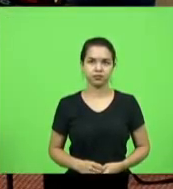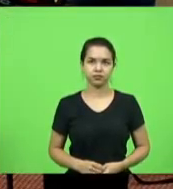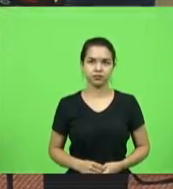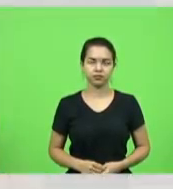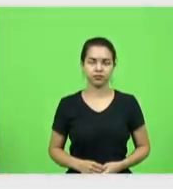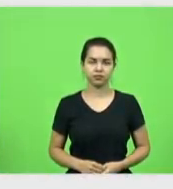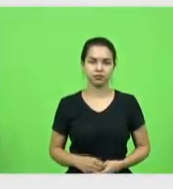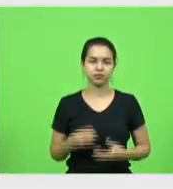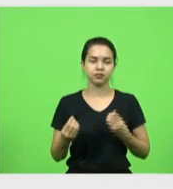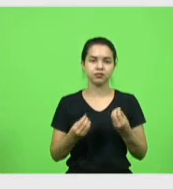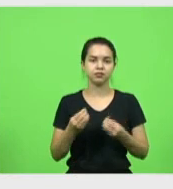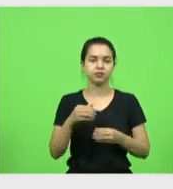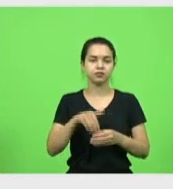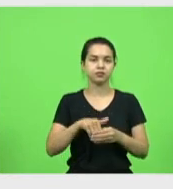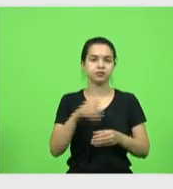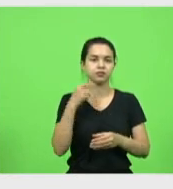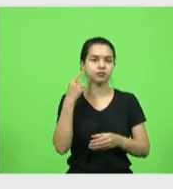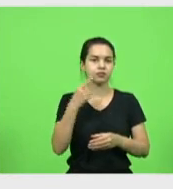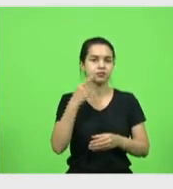Como vota a deputada Ada De Luca?